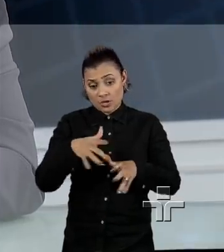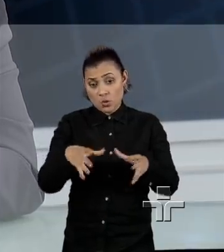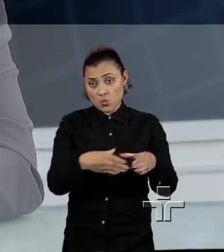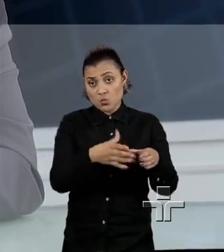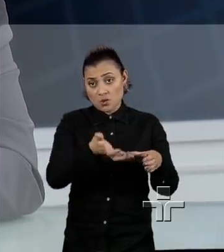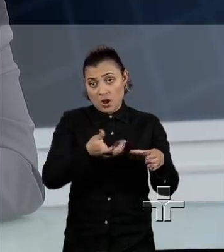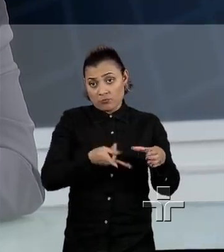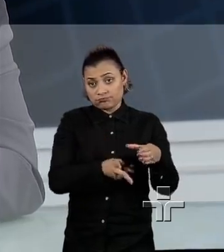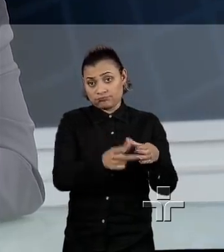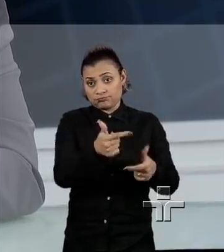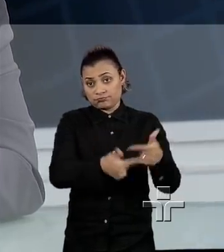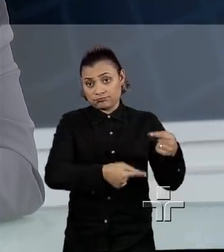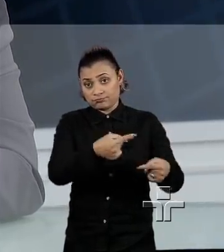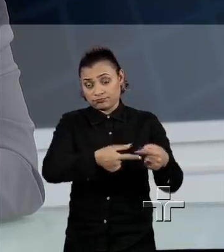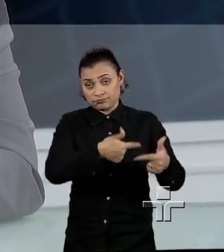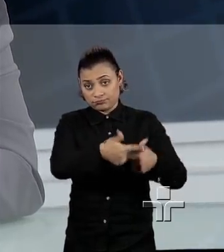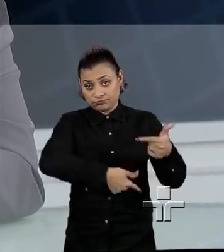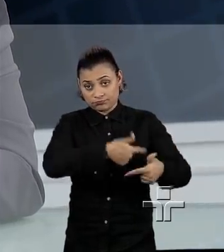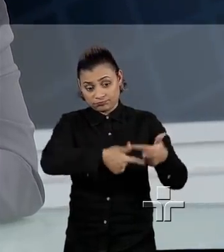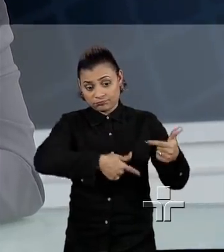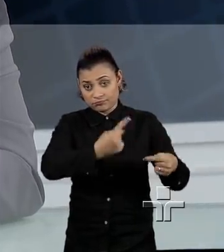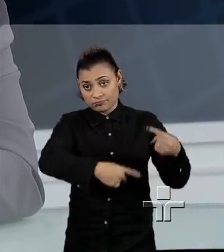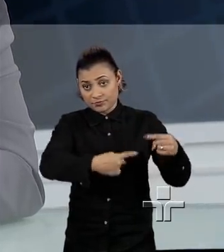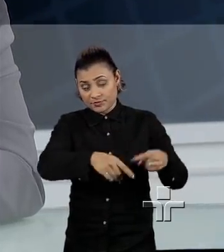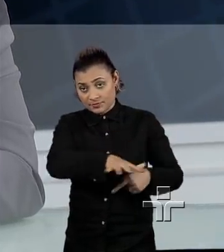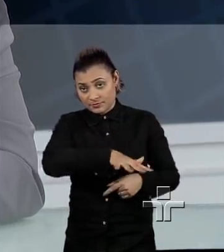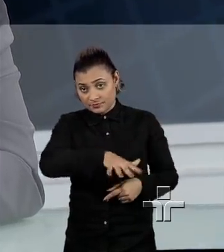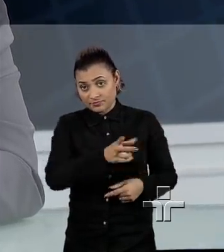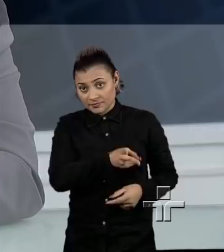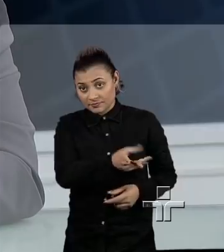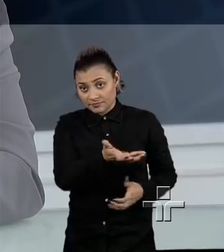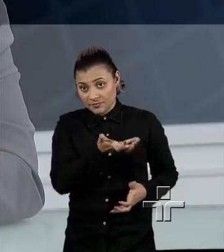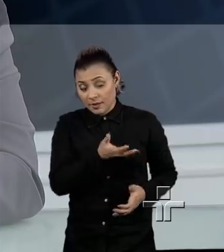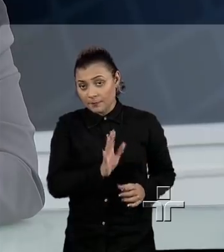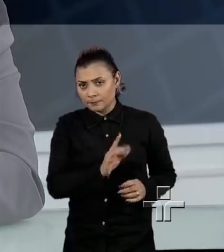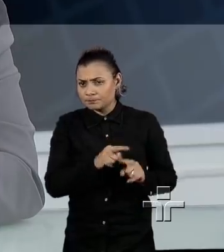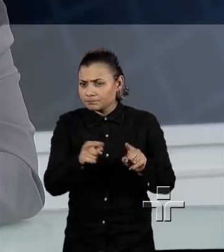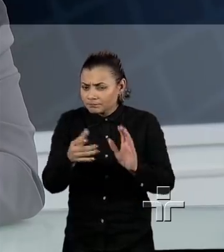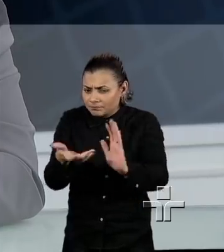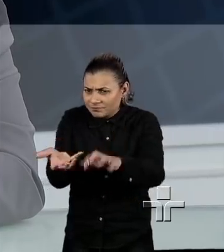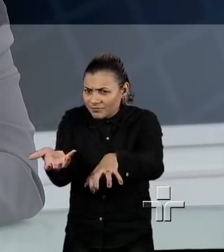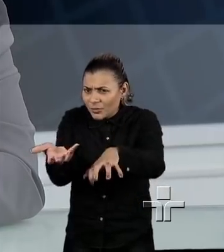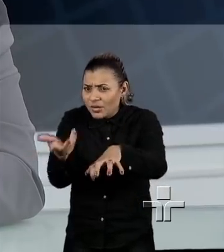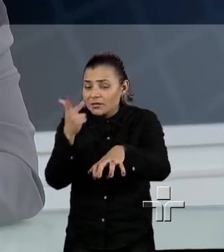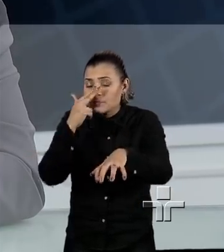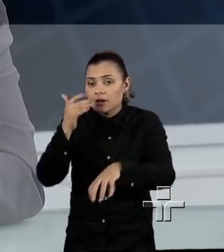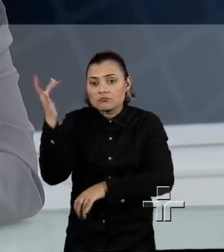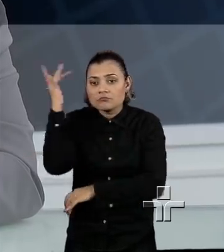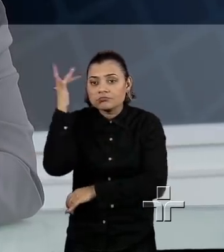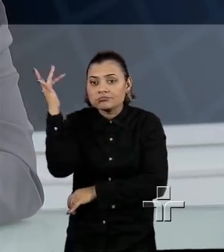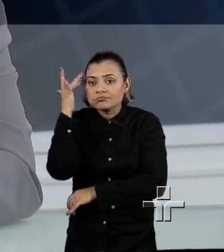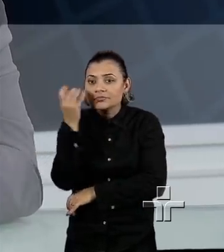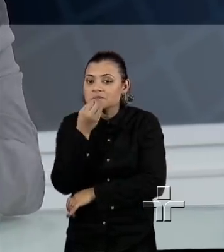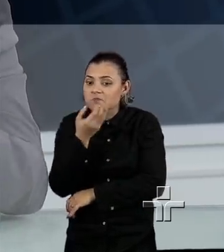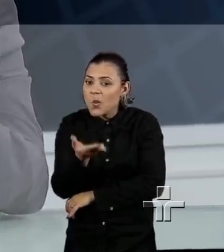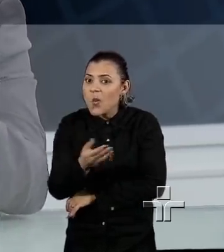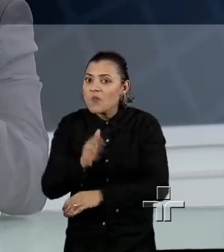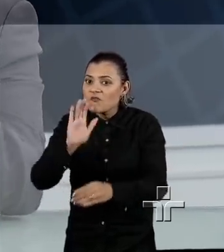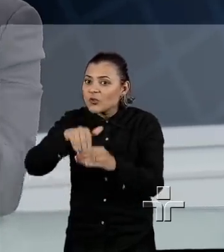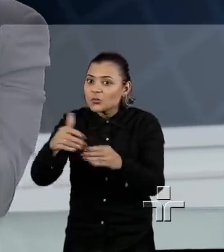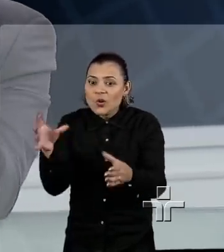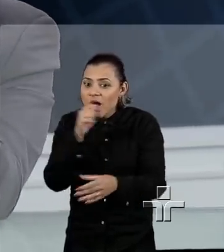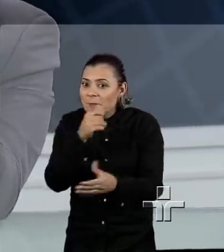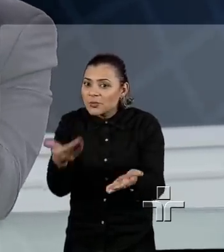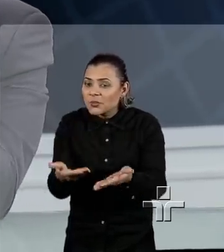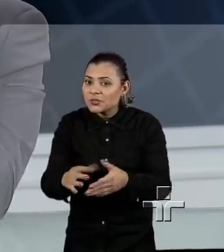não é que, no fundo, eu achei que o Congresso deu uma lição de maturidade gigantesca. Porque ontem,